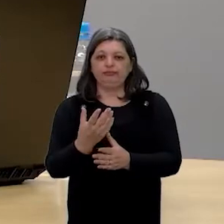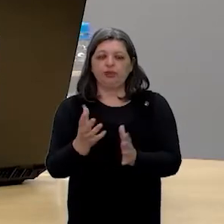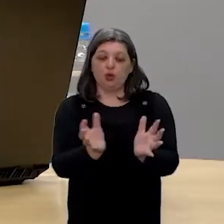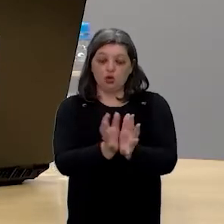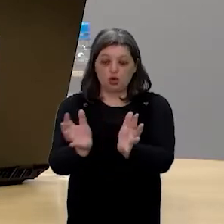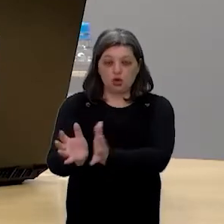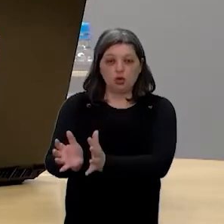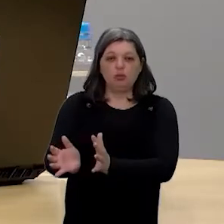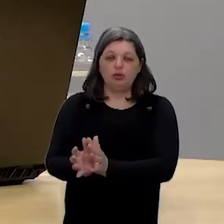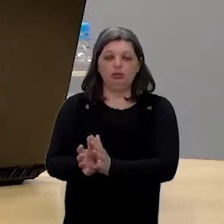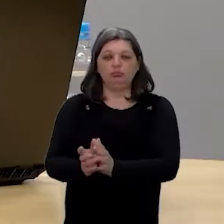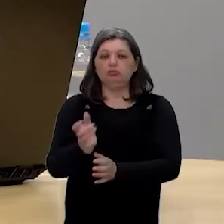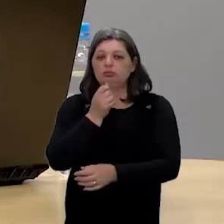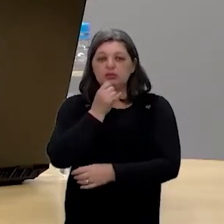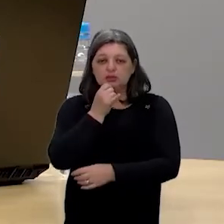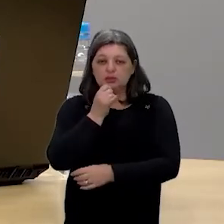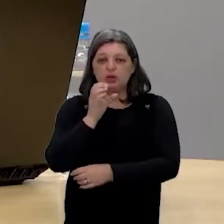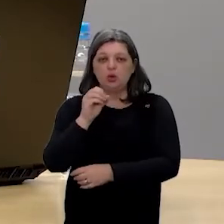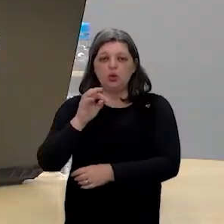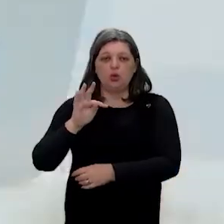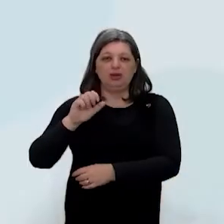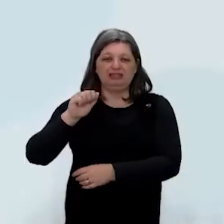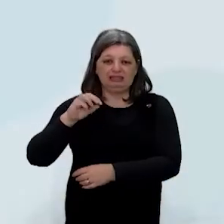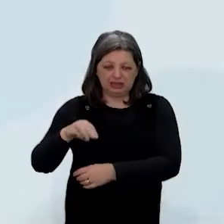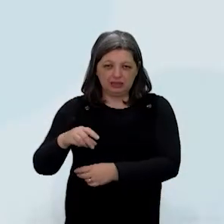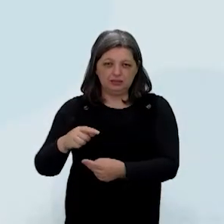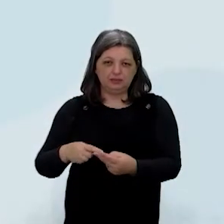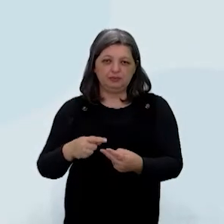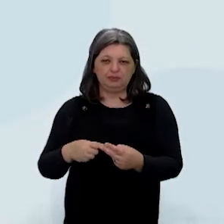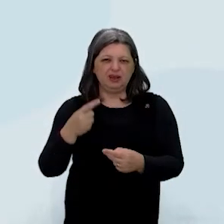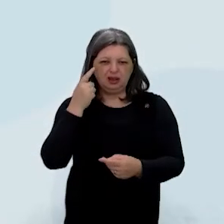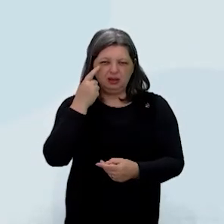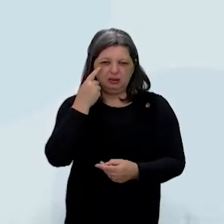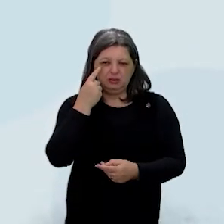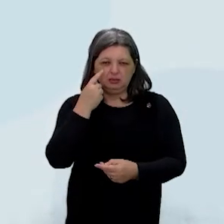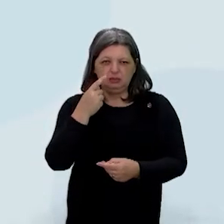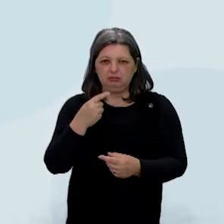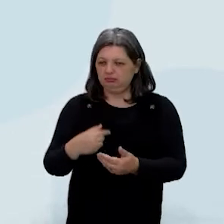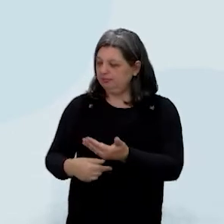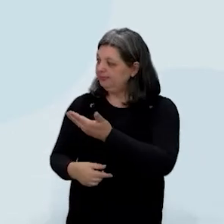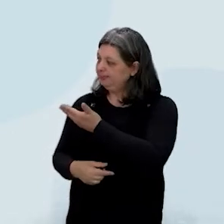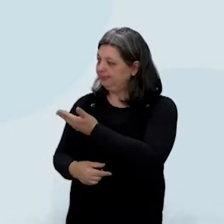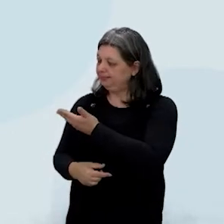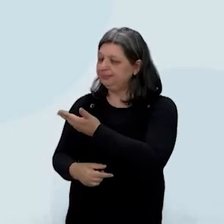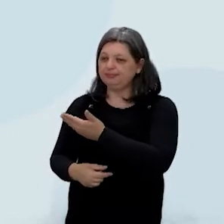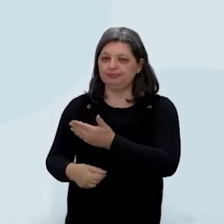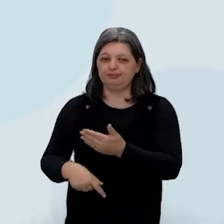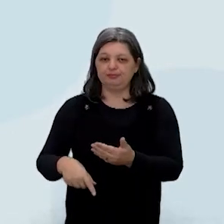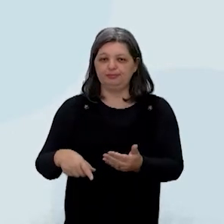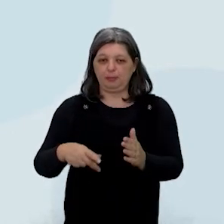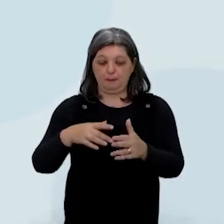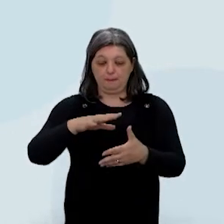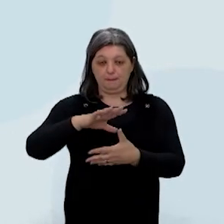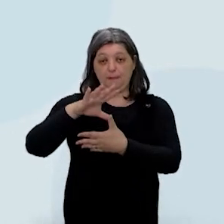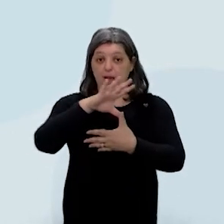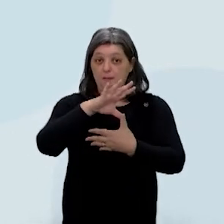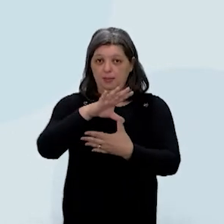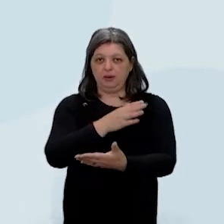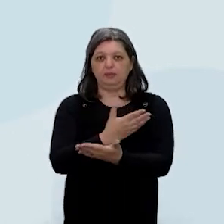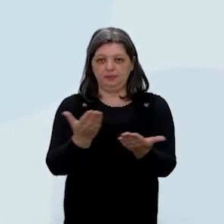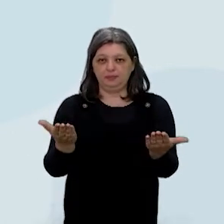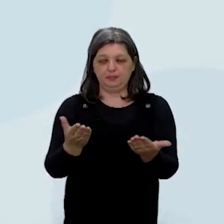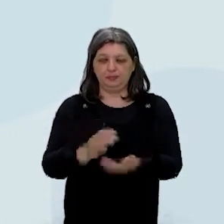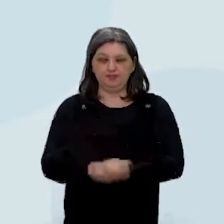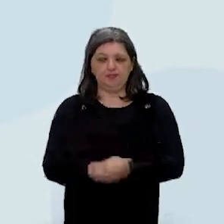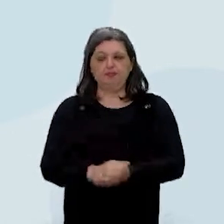formados, como, por exemplo, a OTAN e o Pacto de Varsóvia. Dá uma olhadinha aí na tela que vai aparecer um mapa para vocês, tá? E aí